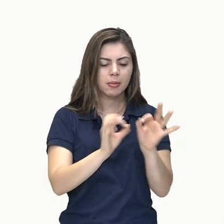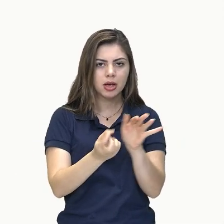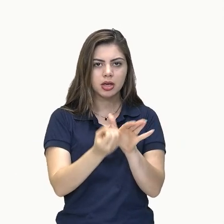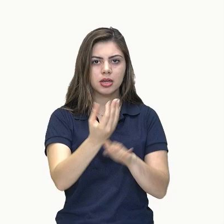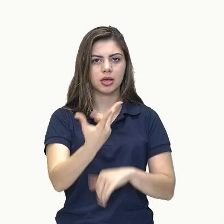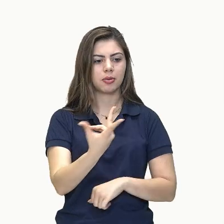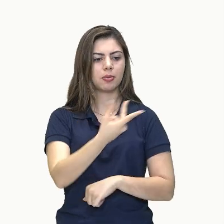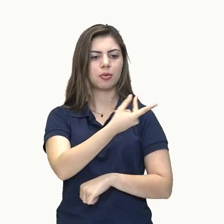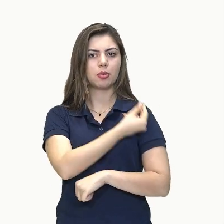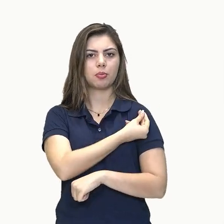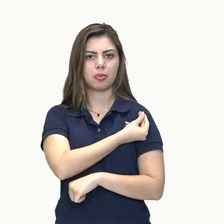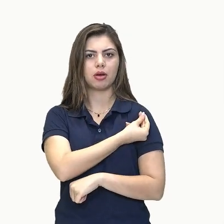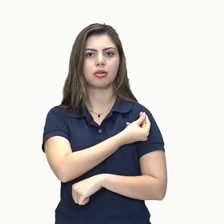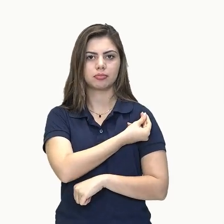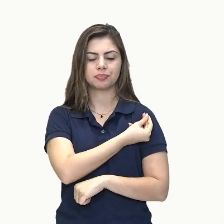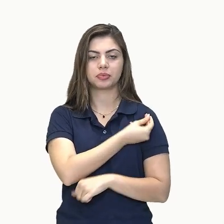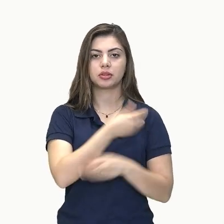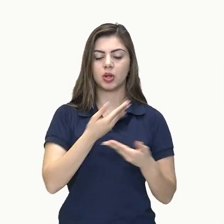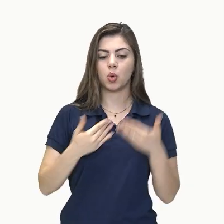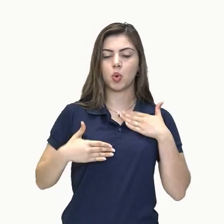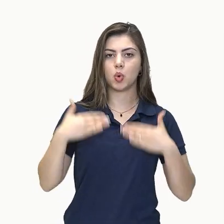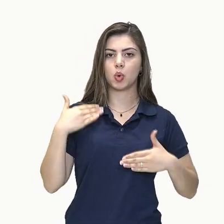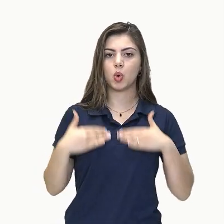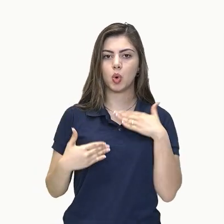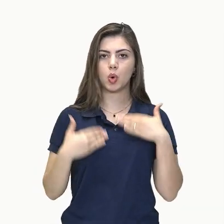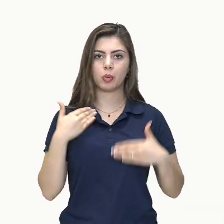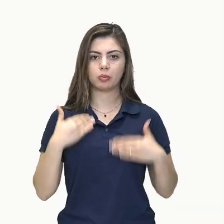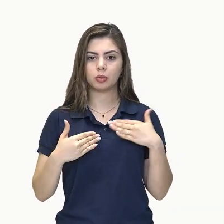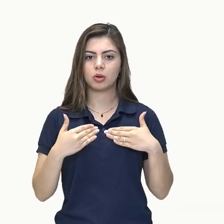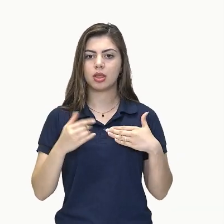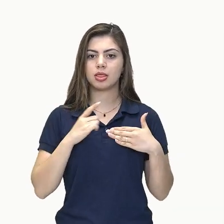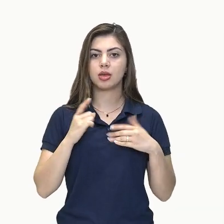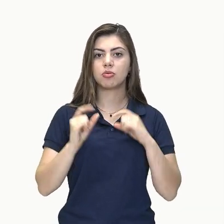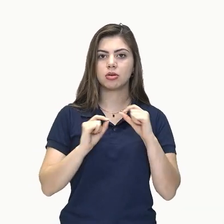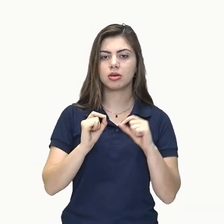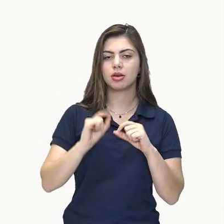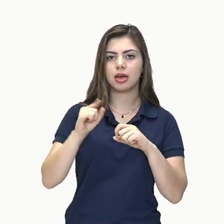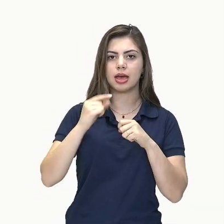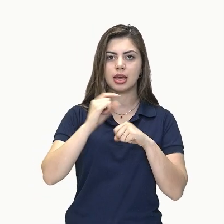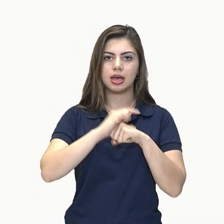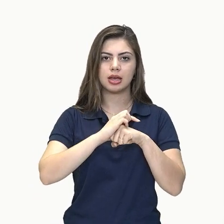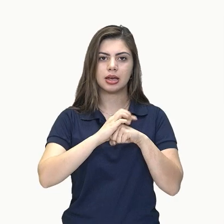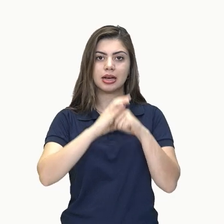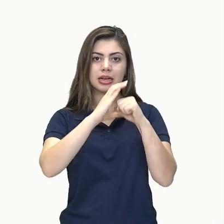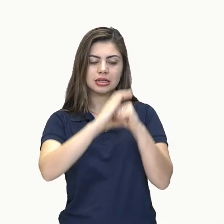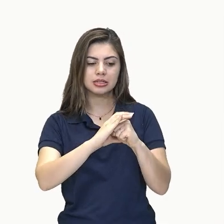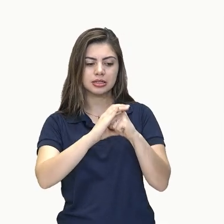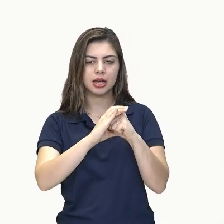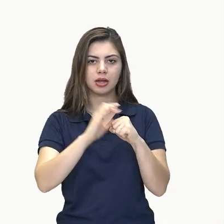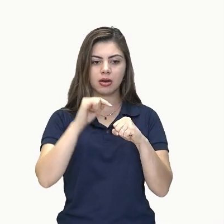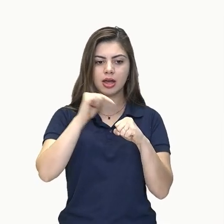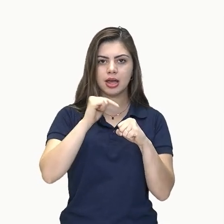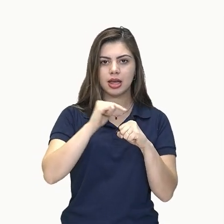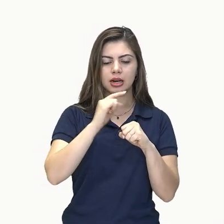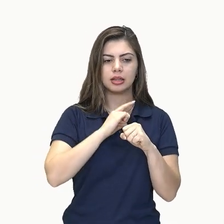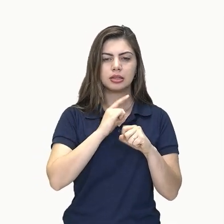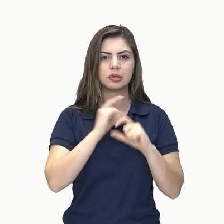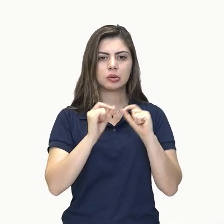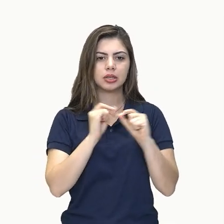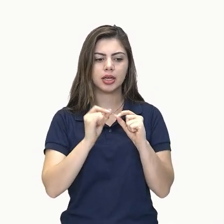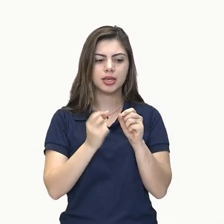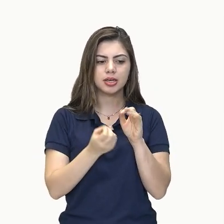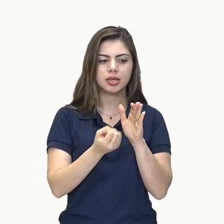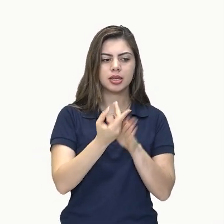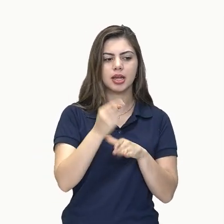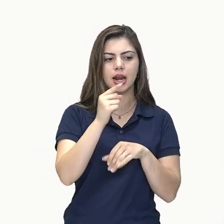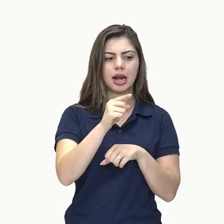em ação, ou seja, as células, e começam a produzir anticorpos quando entrarem em contato com